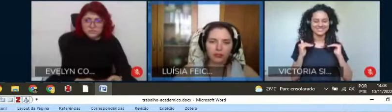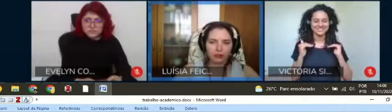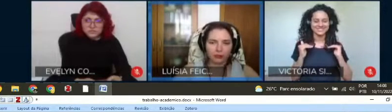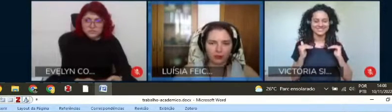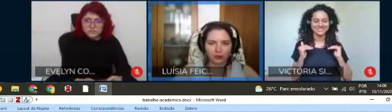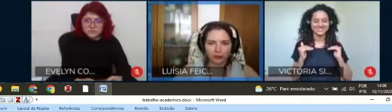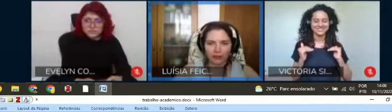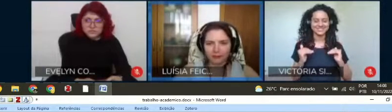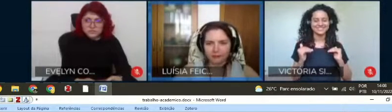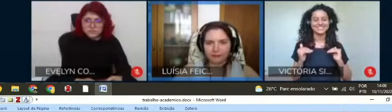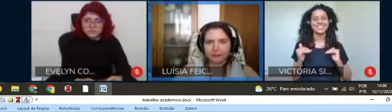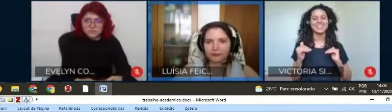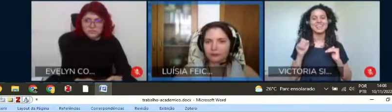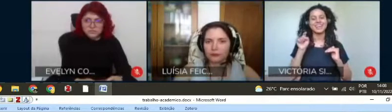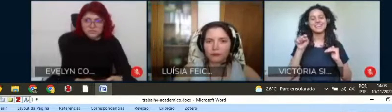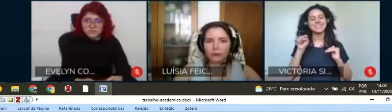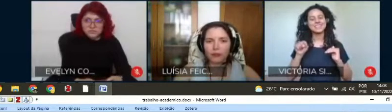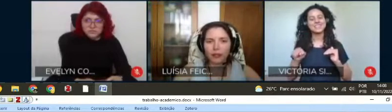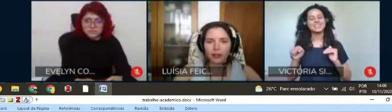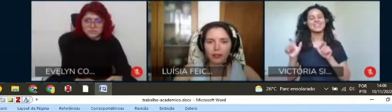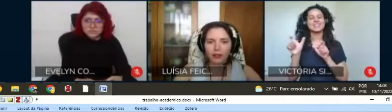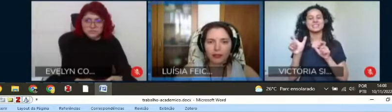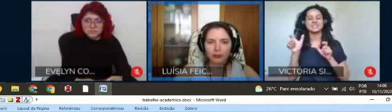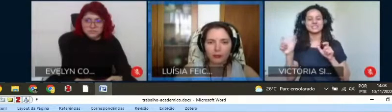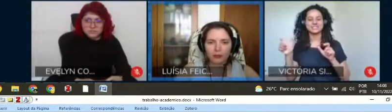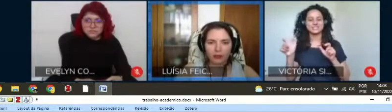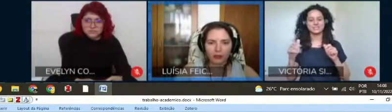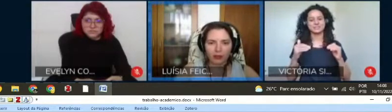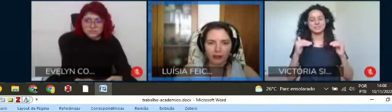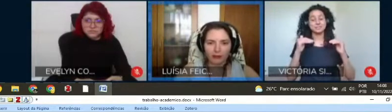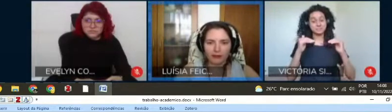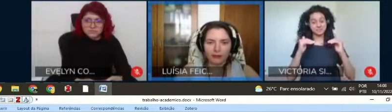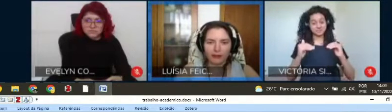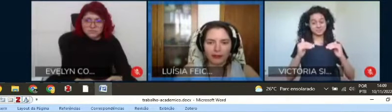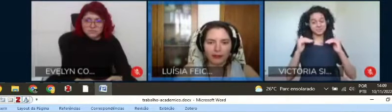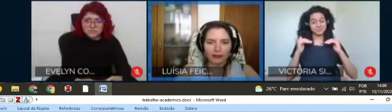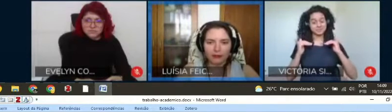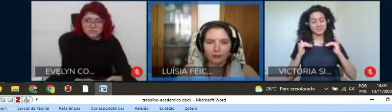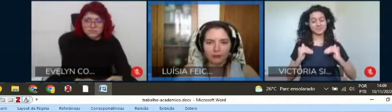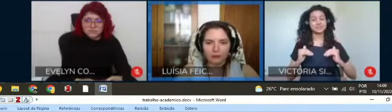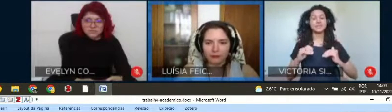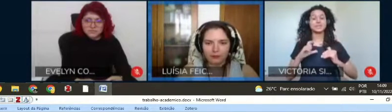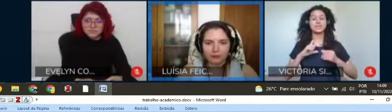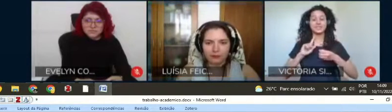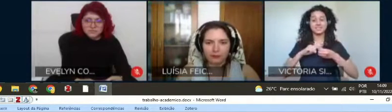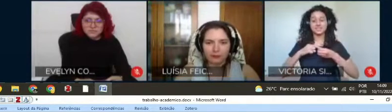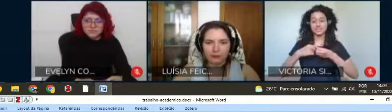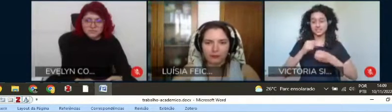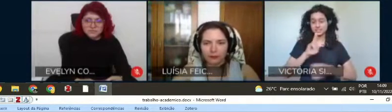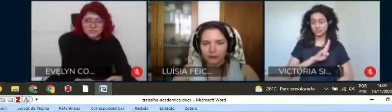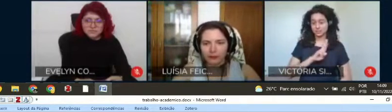E o subtítulo, quando houver. E daí depois eu tenho que colocar a minha cidade